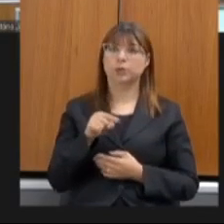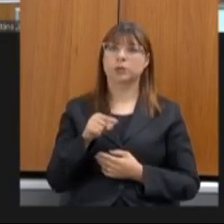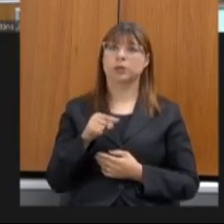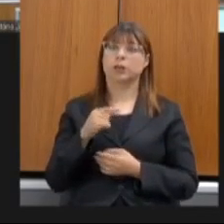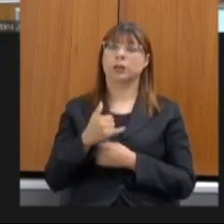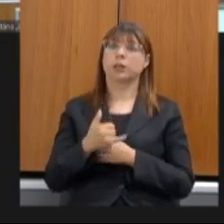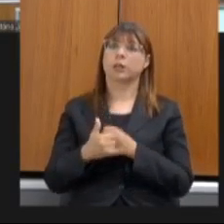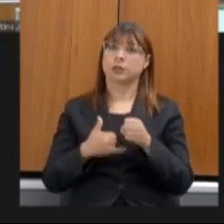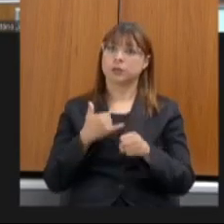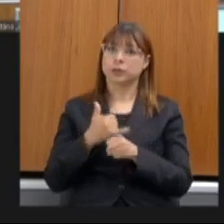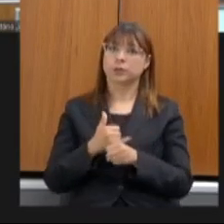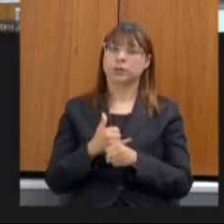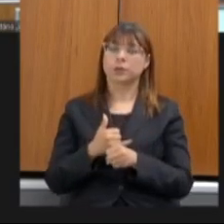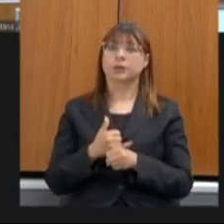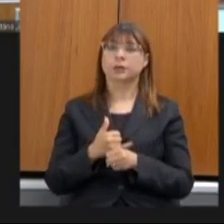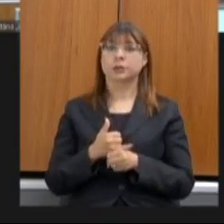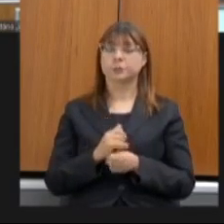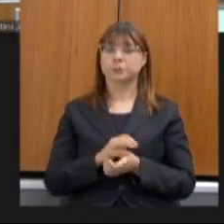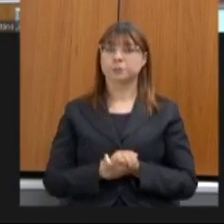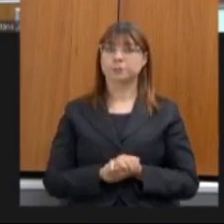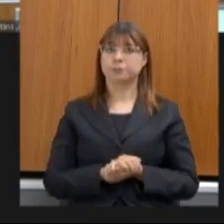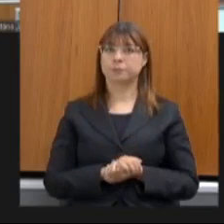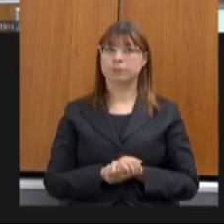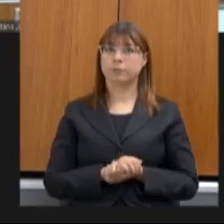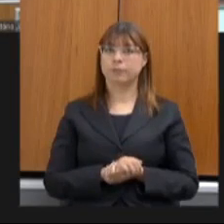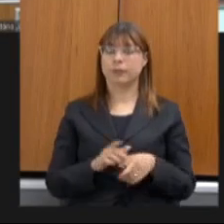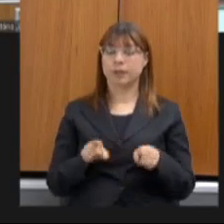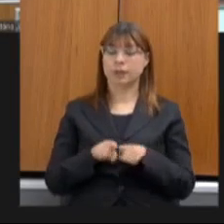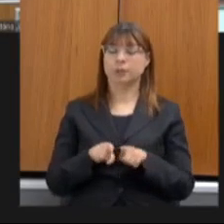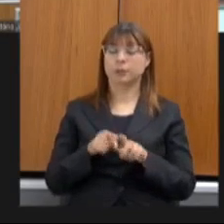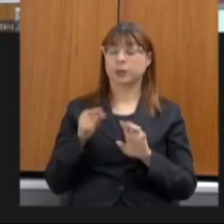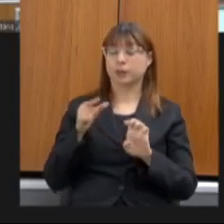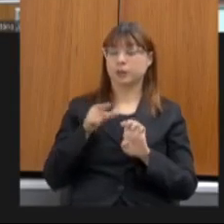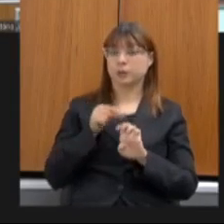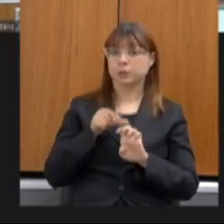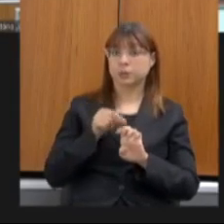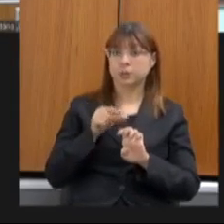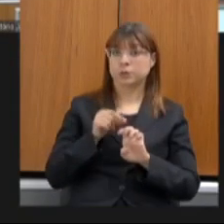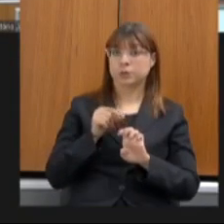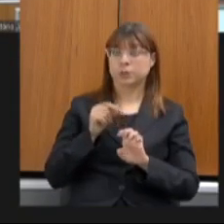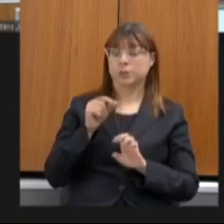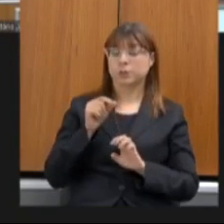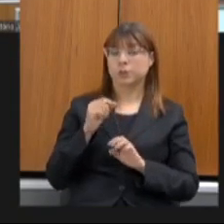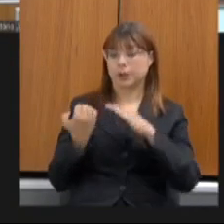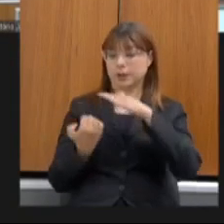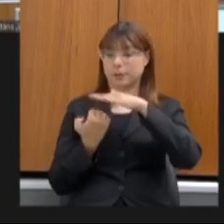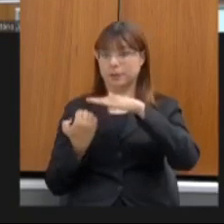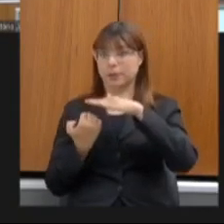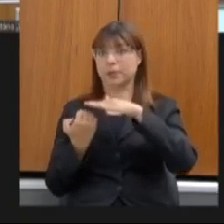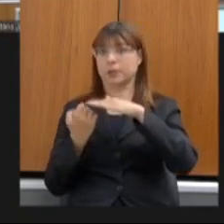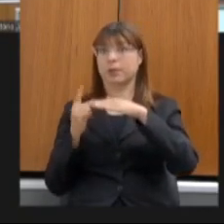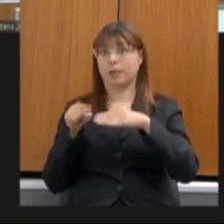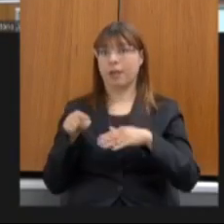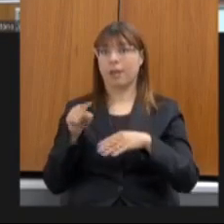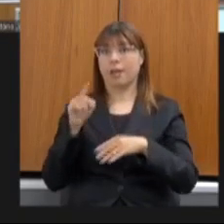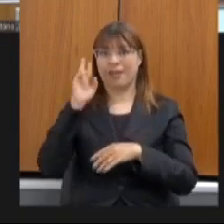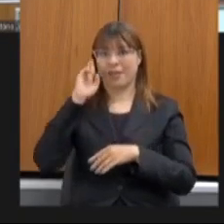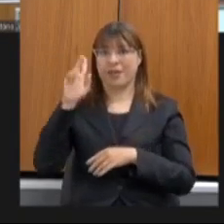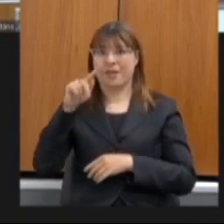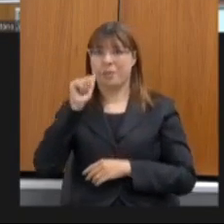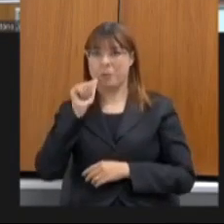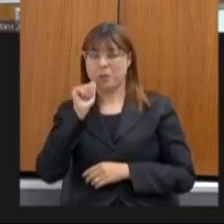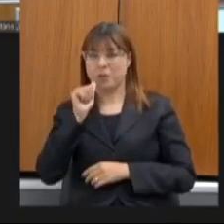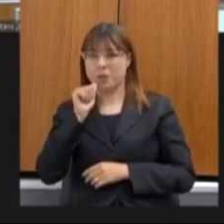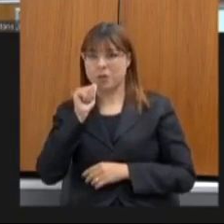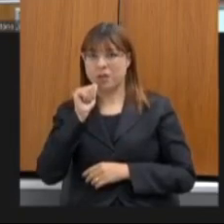é no pro da linha de empreendedoras de Minas mulheres empresas lideradas por mulheres 30